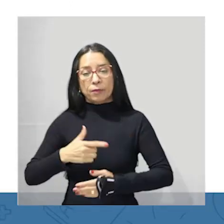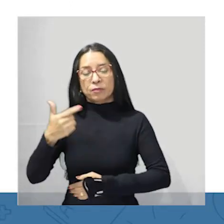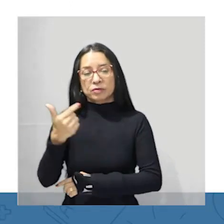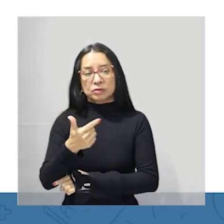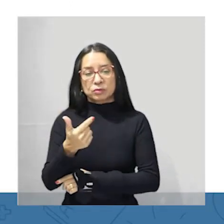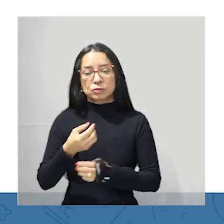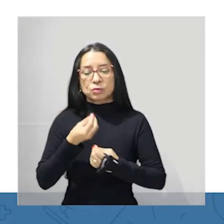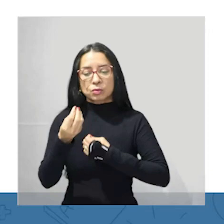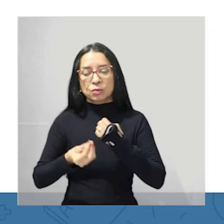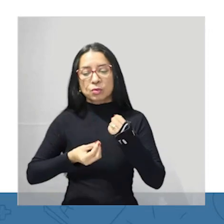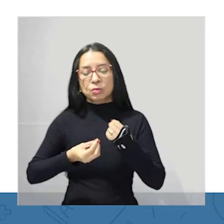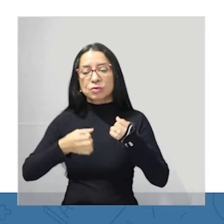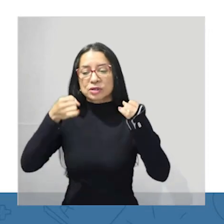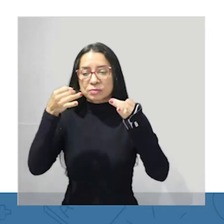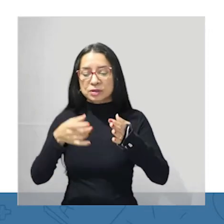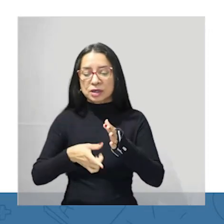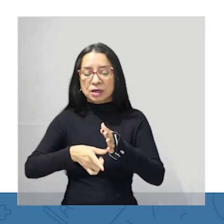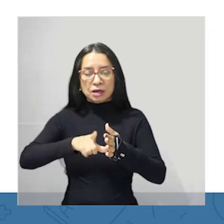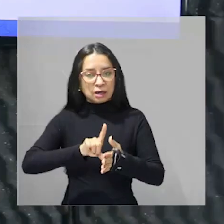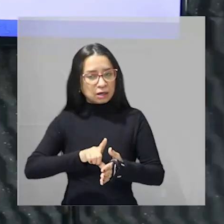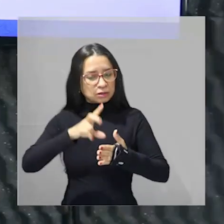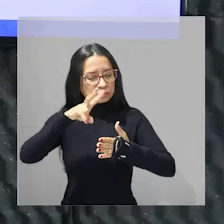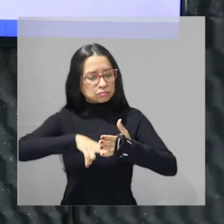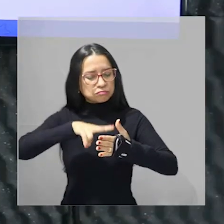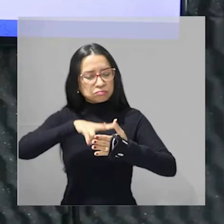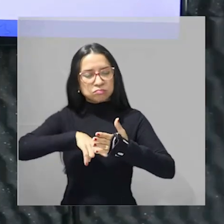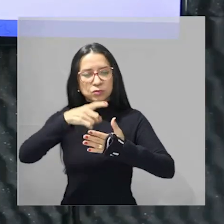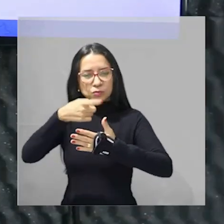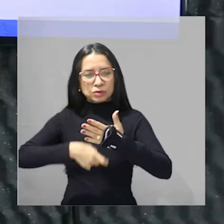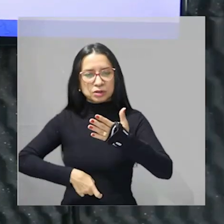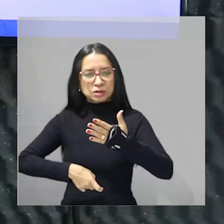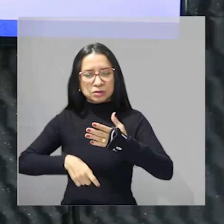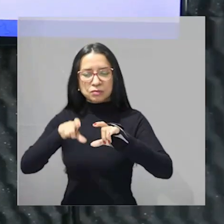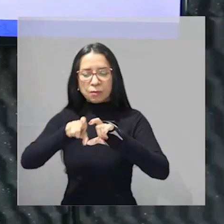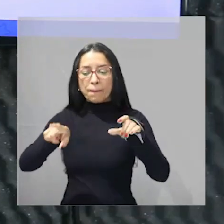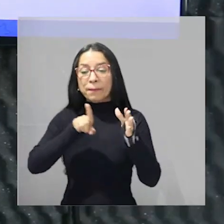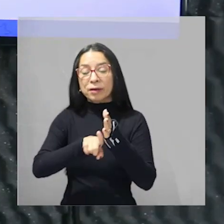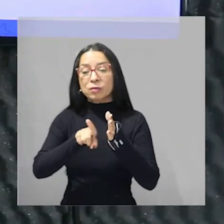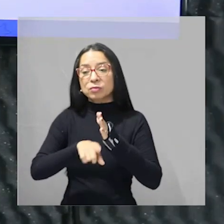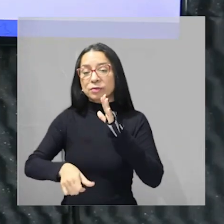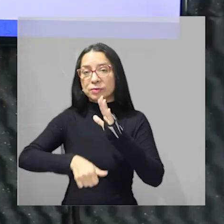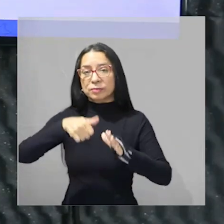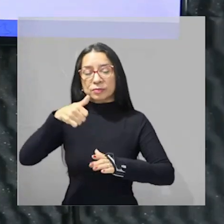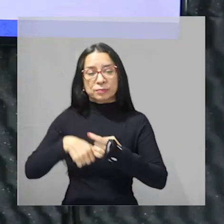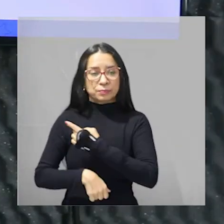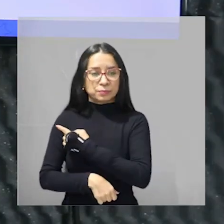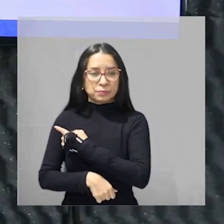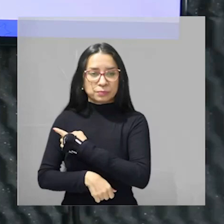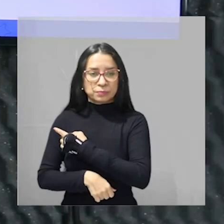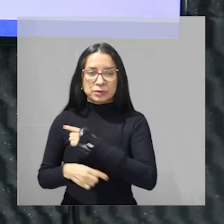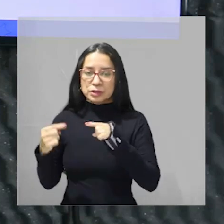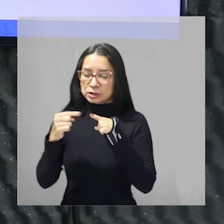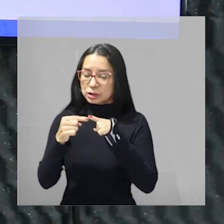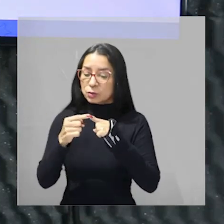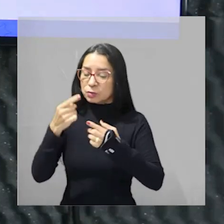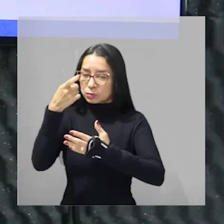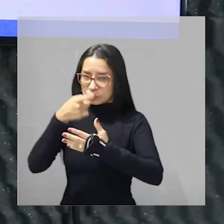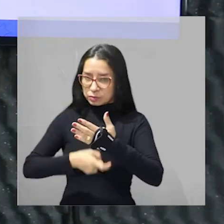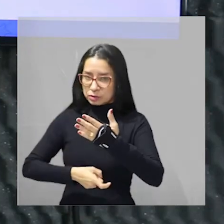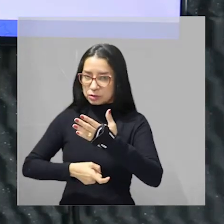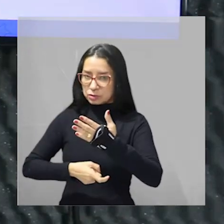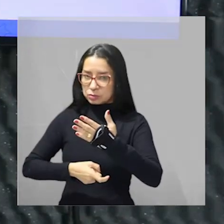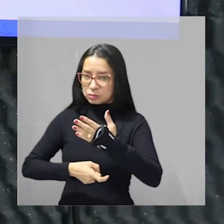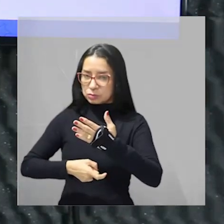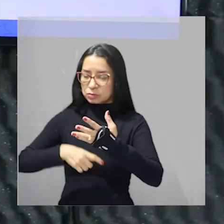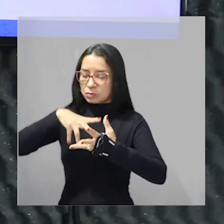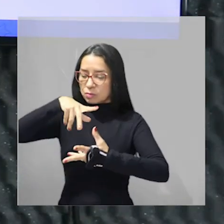ler o texto, vamos lá, vamos para o comando da questão. Olha o que o comando ele te diz. Fala o seguinte: De acordo com o texto,